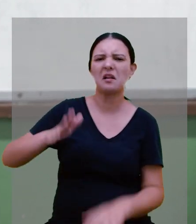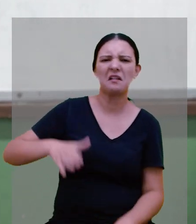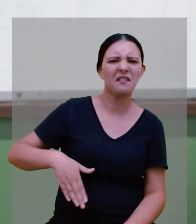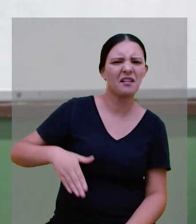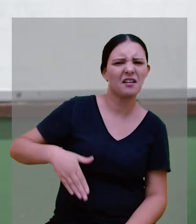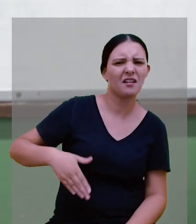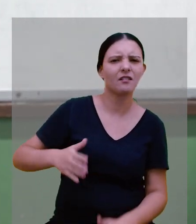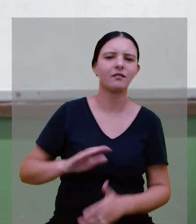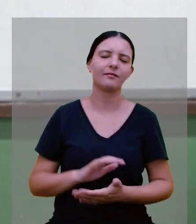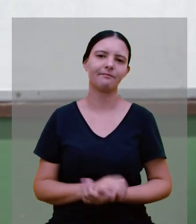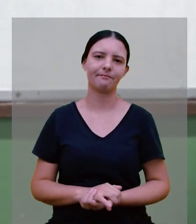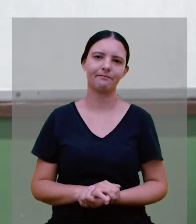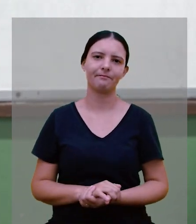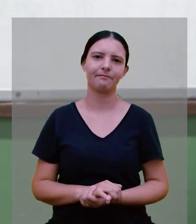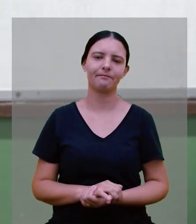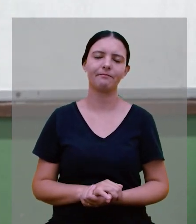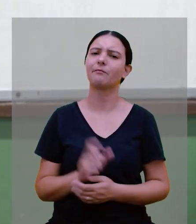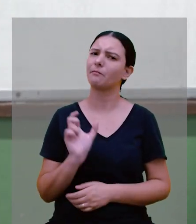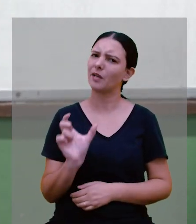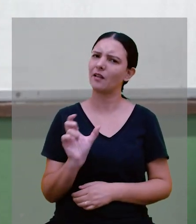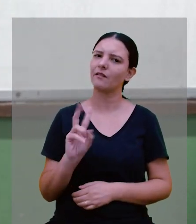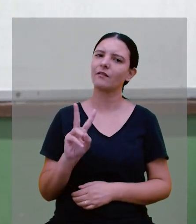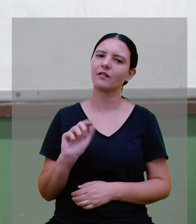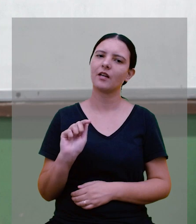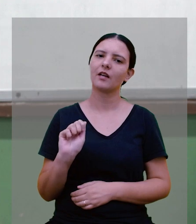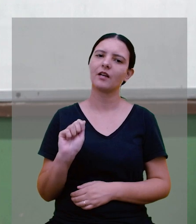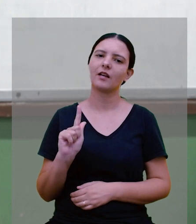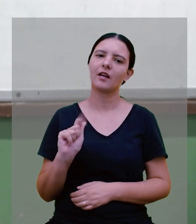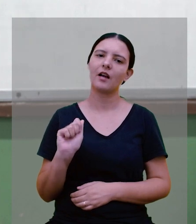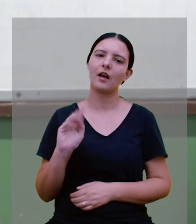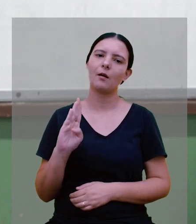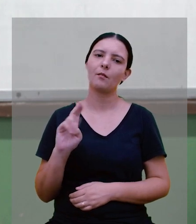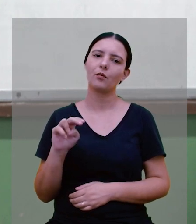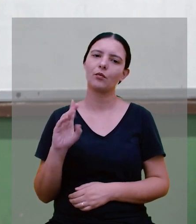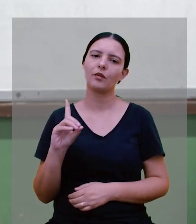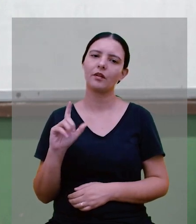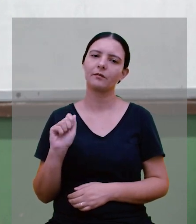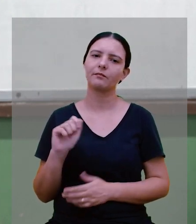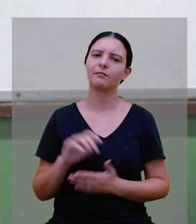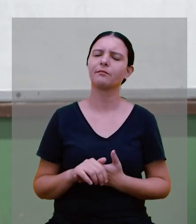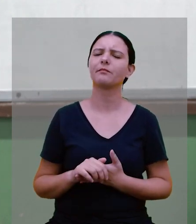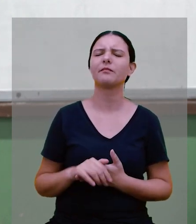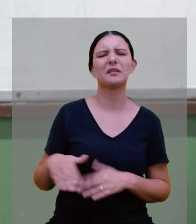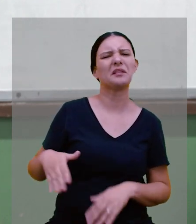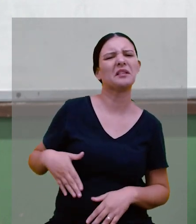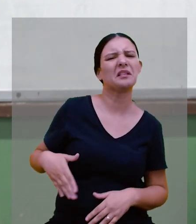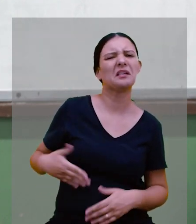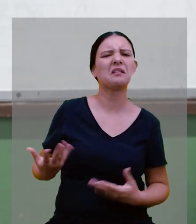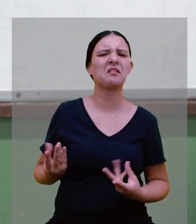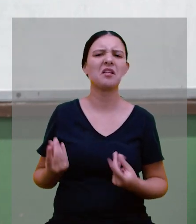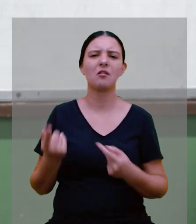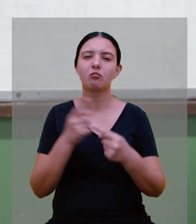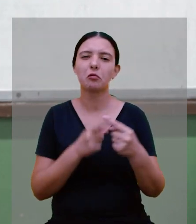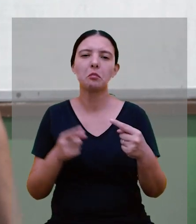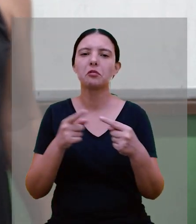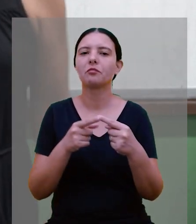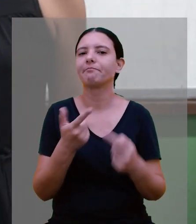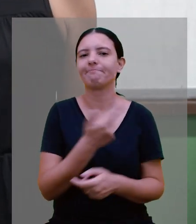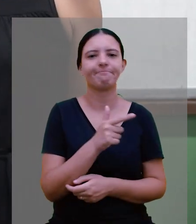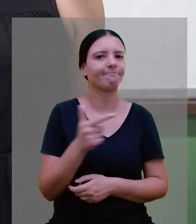vagabunda. E ele usou essa palavra. O que é leitura vagabunda, gente? É uma leitura que não tem uma